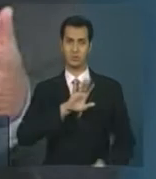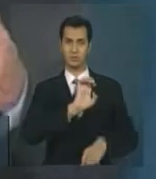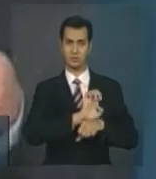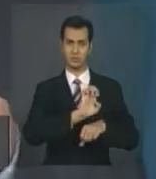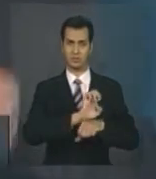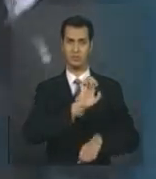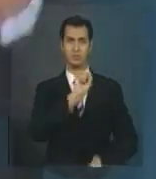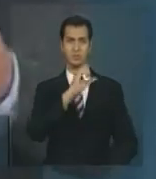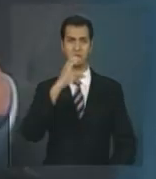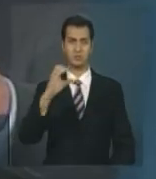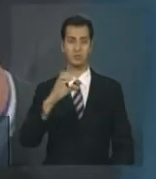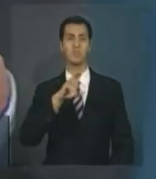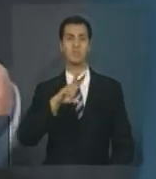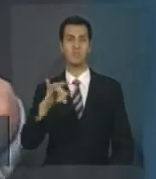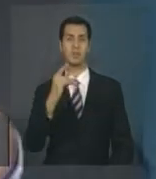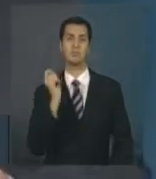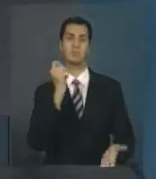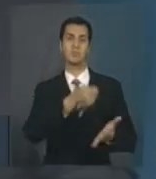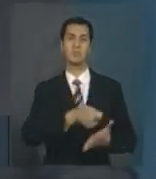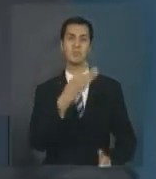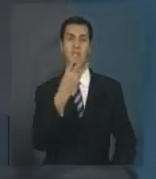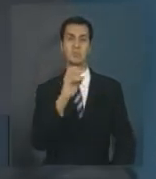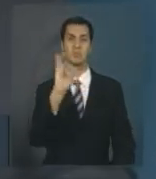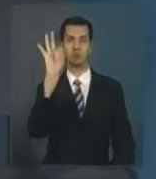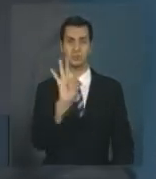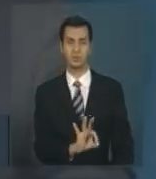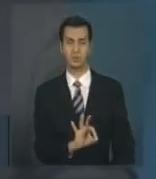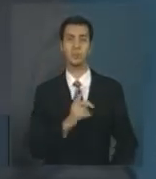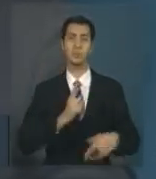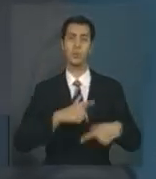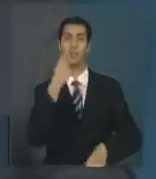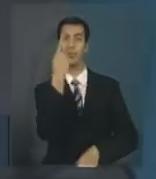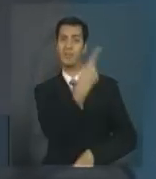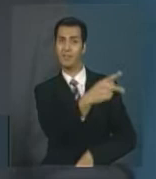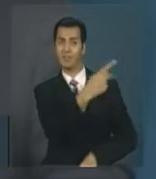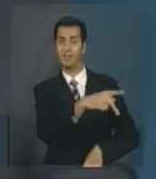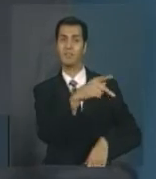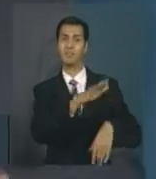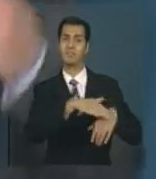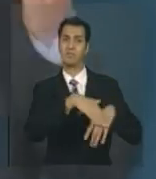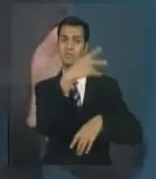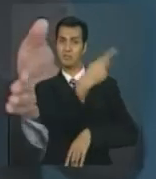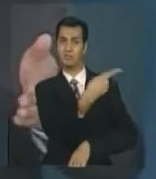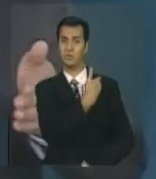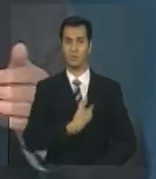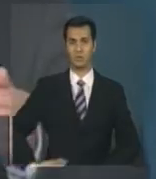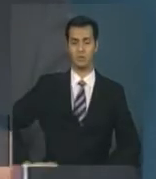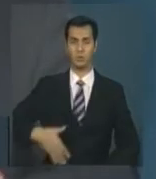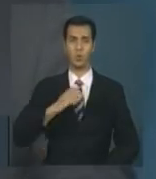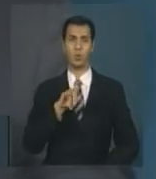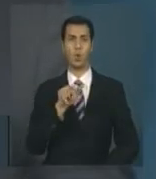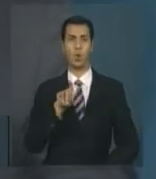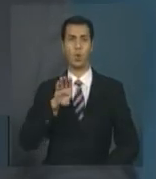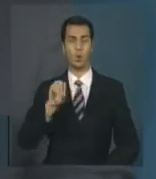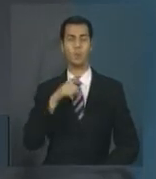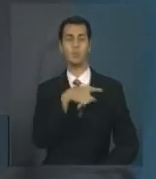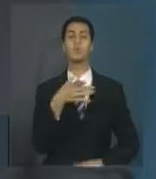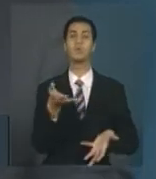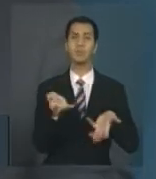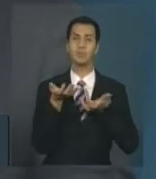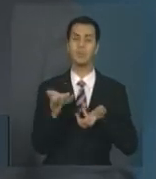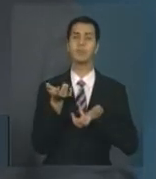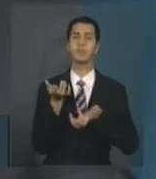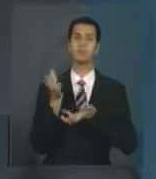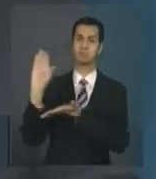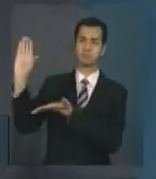com 30%, porque foi o pedido feito pelo governador Colombo para viabilizar um financiamento junto à